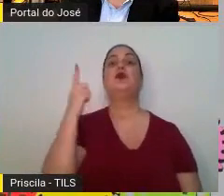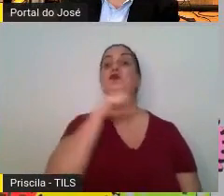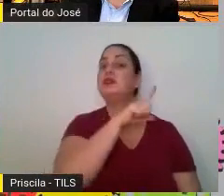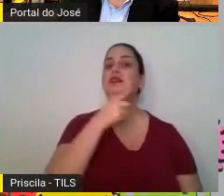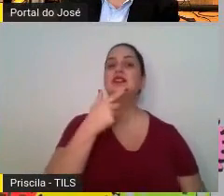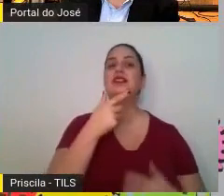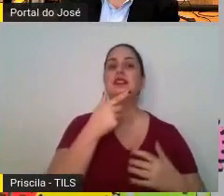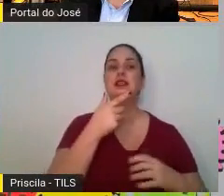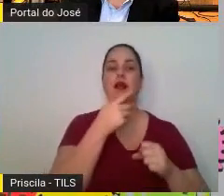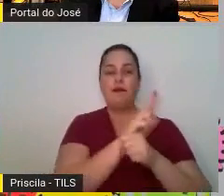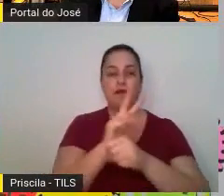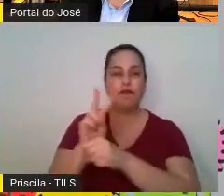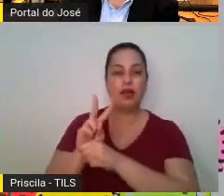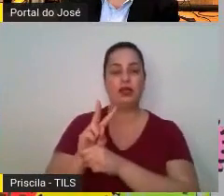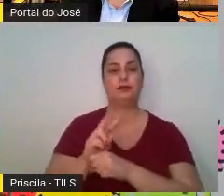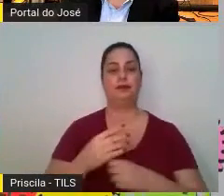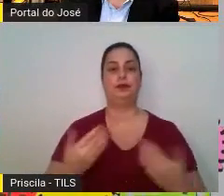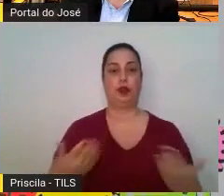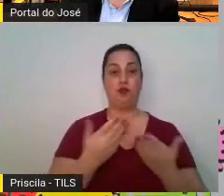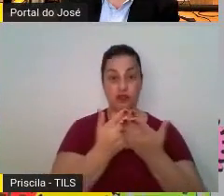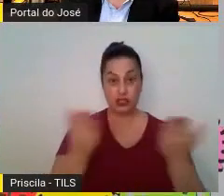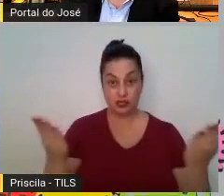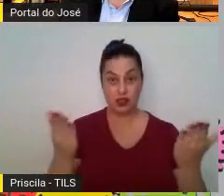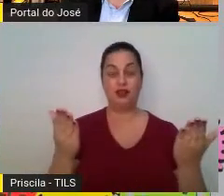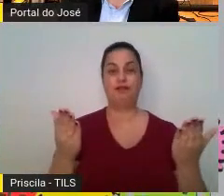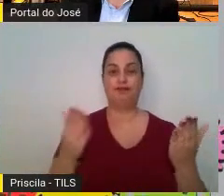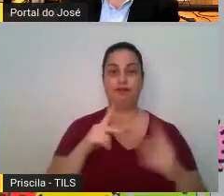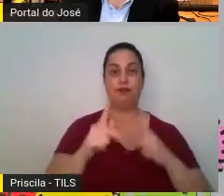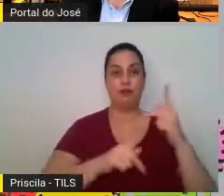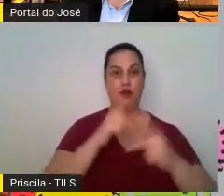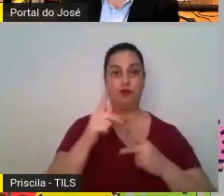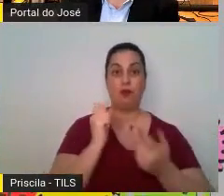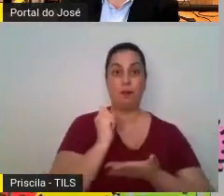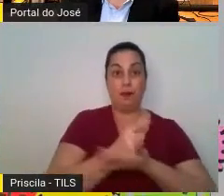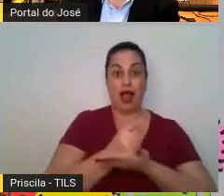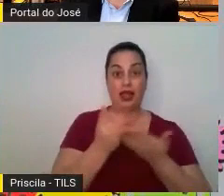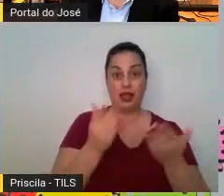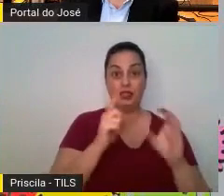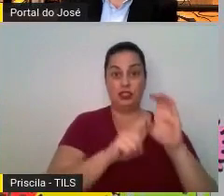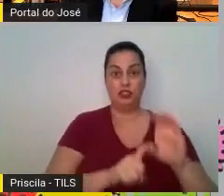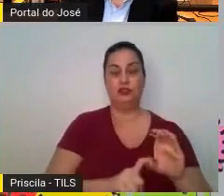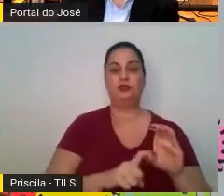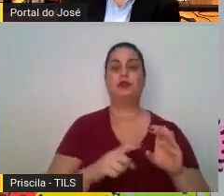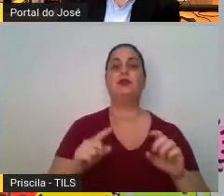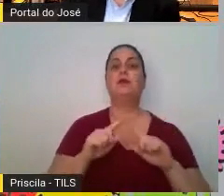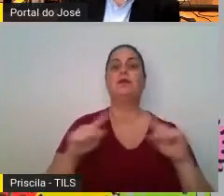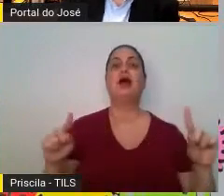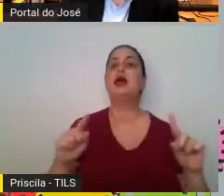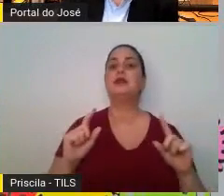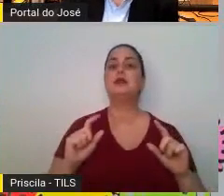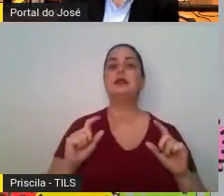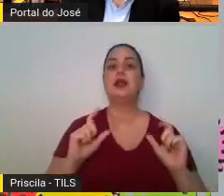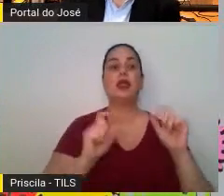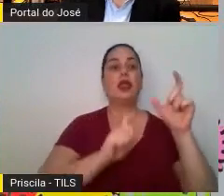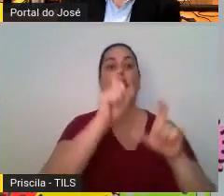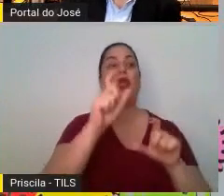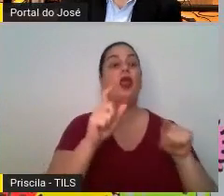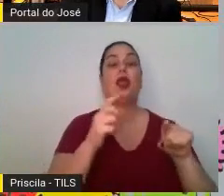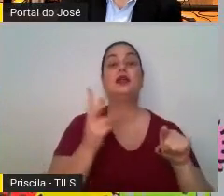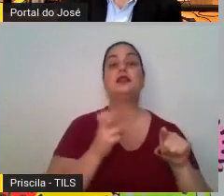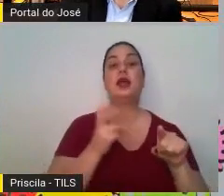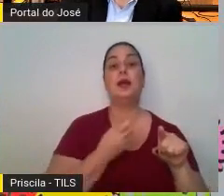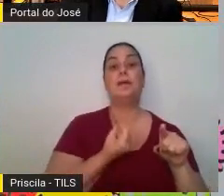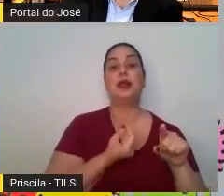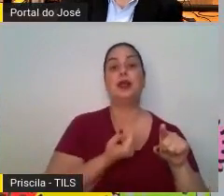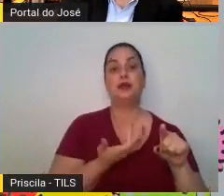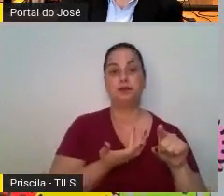você paga essa conta. Agora, para quem você paga? No Brasil, a informação sobre os